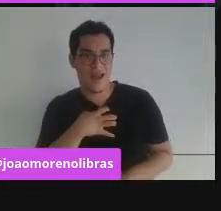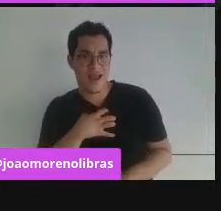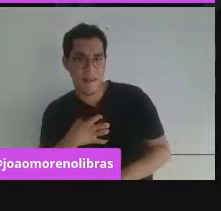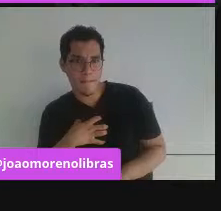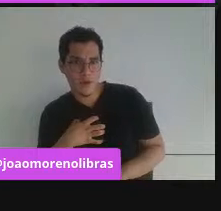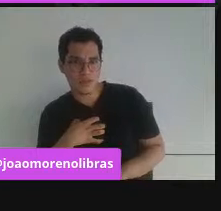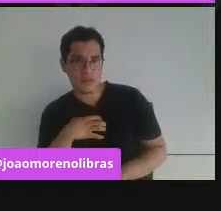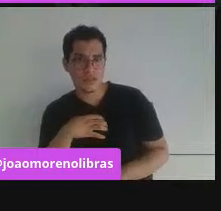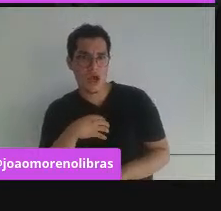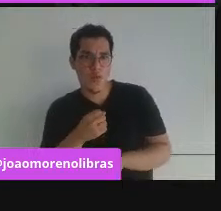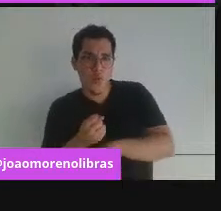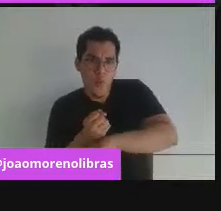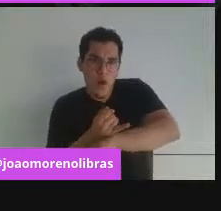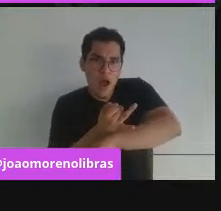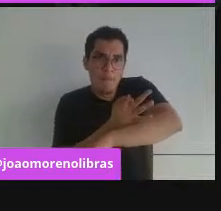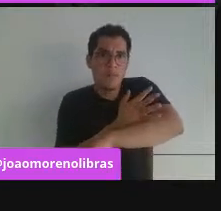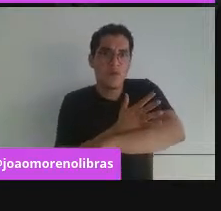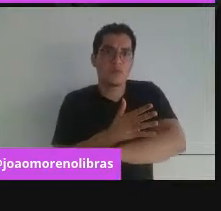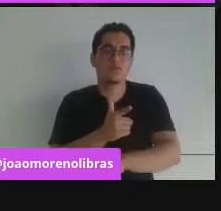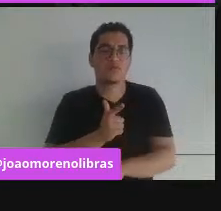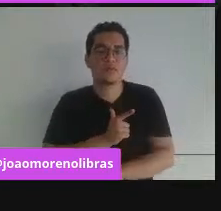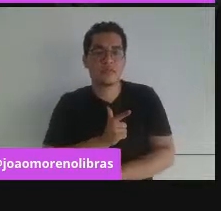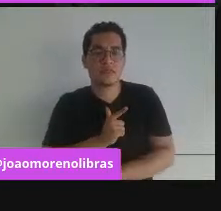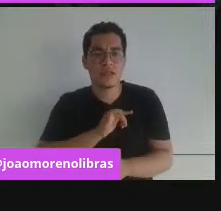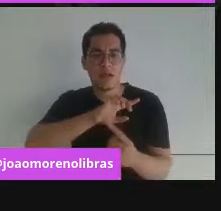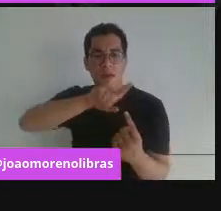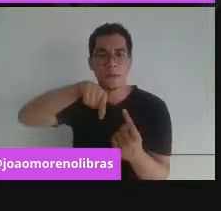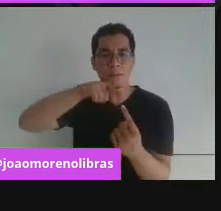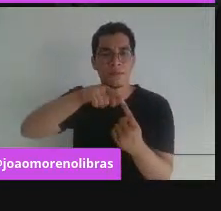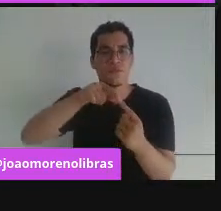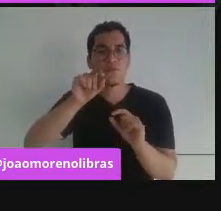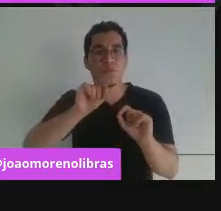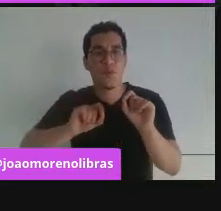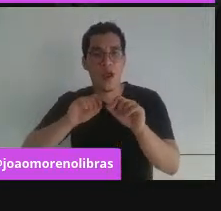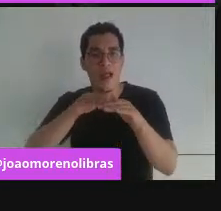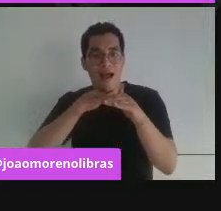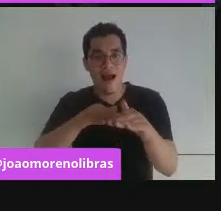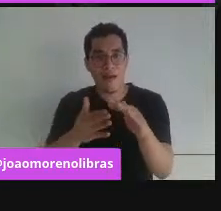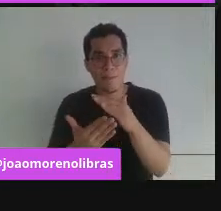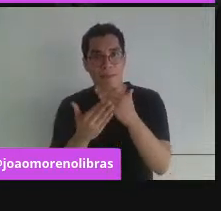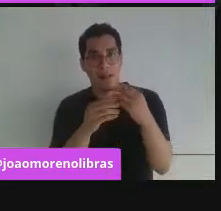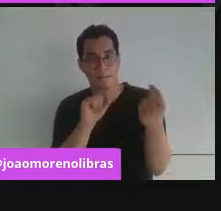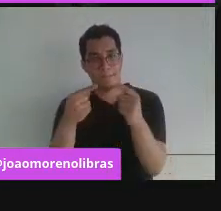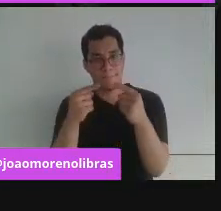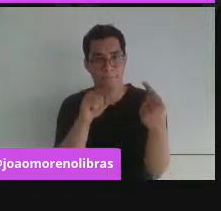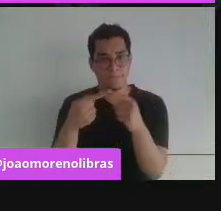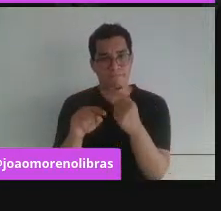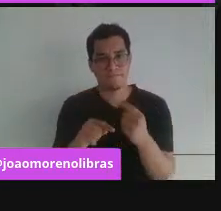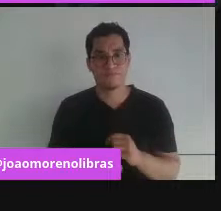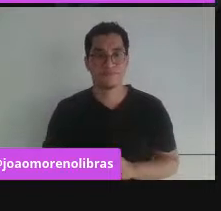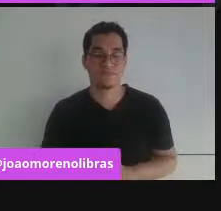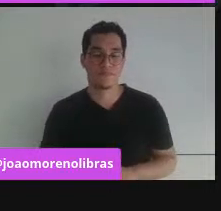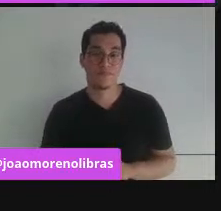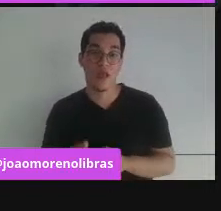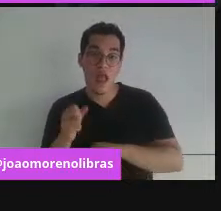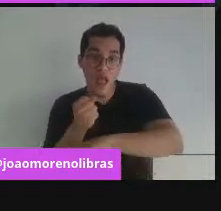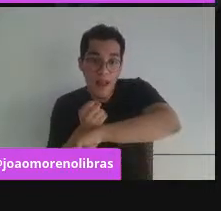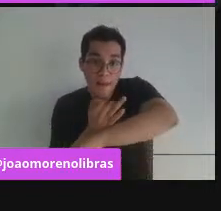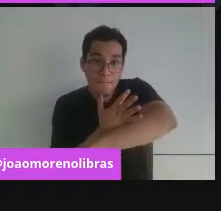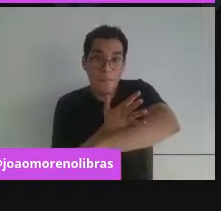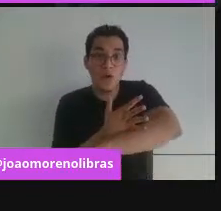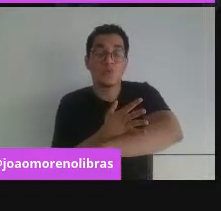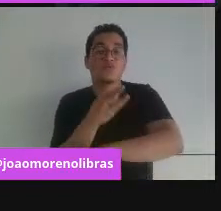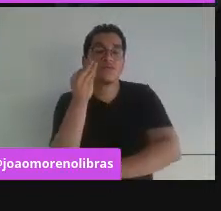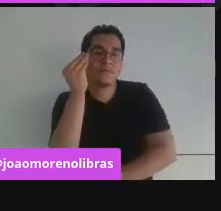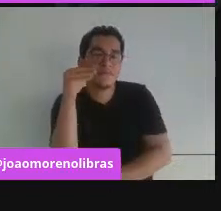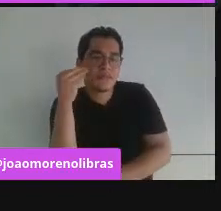muito interessante, os trabalhos deles são muito interessantes. Então, nós temos aí a emoção, experimentar e